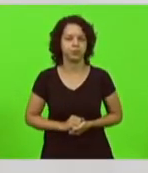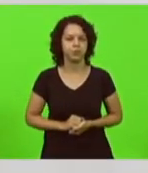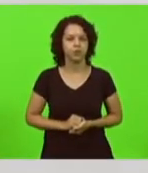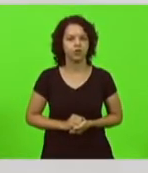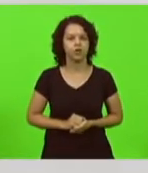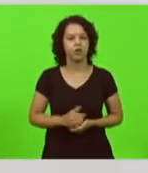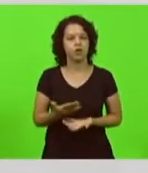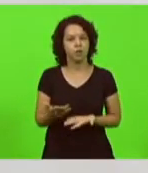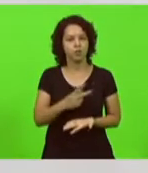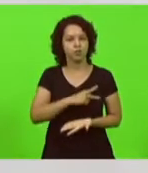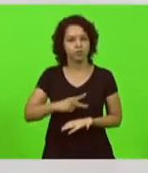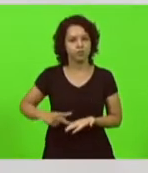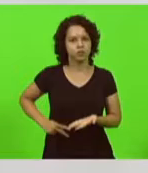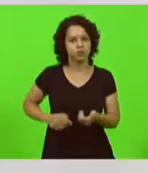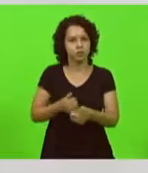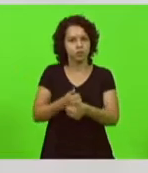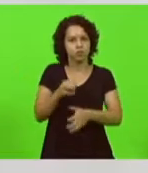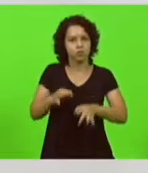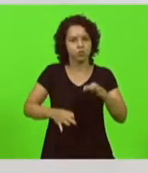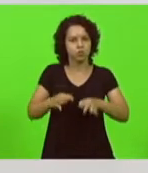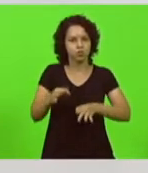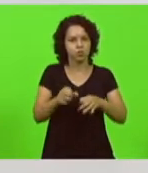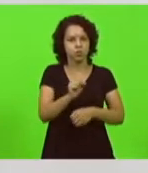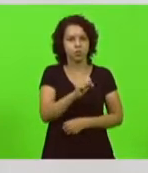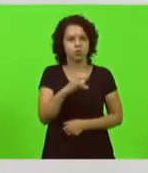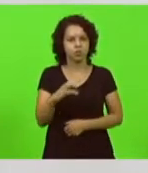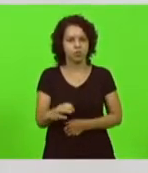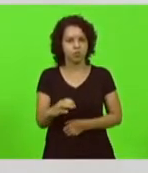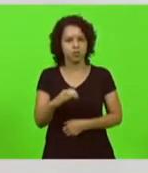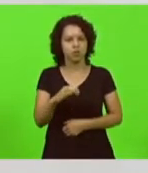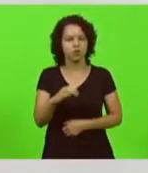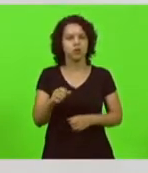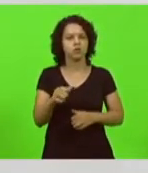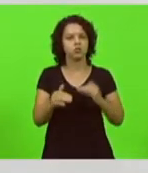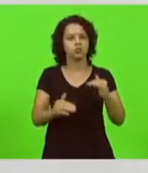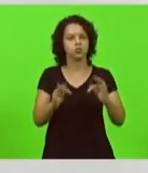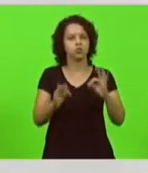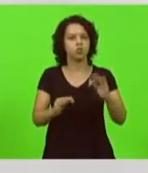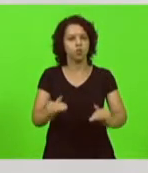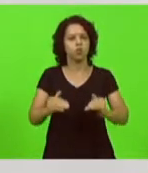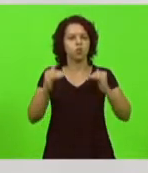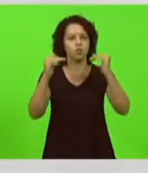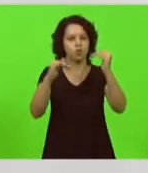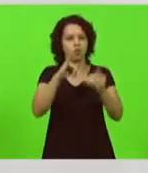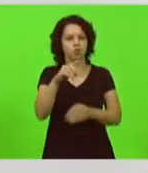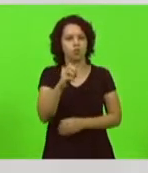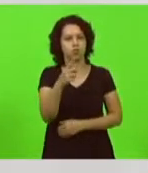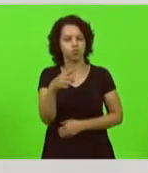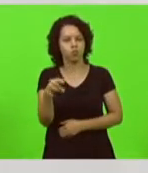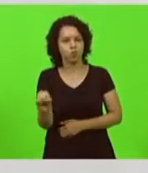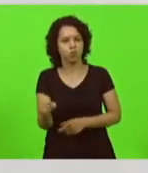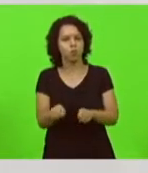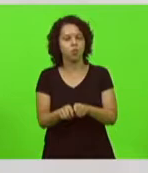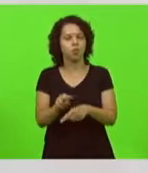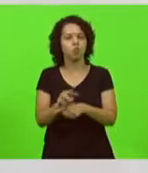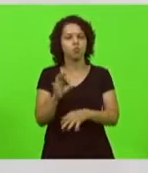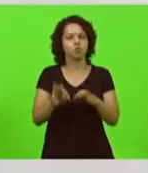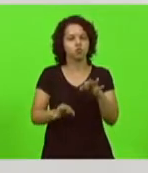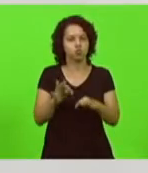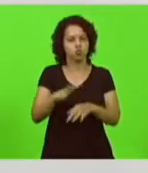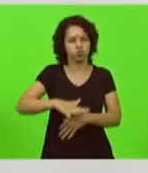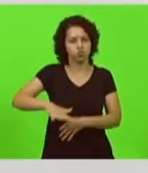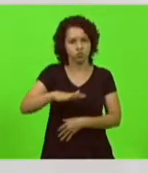de Justiça de Santa Catarina, desembargador João Henrique Blasi, o senhor procurador-geral de Justiça,